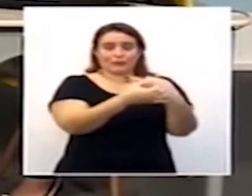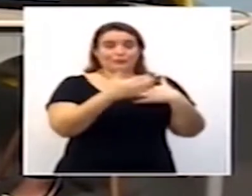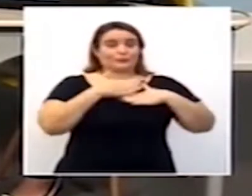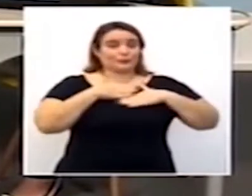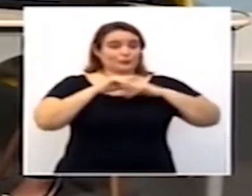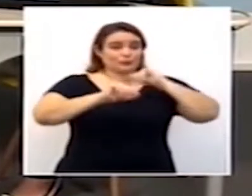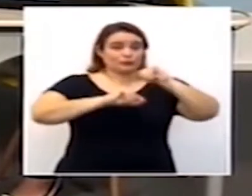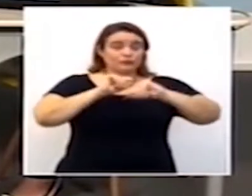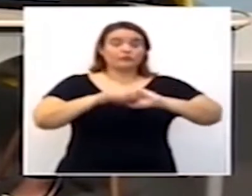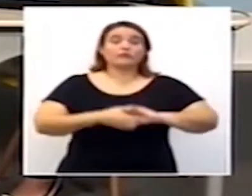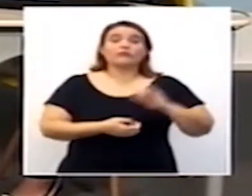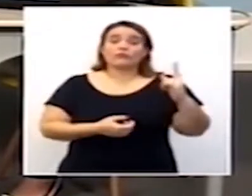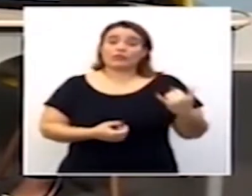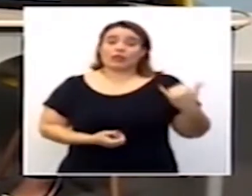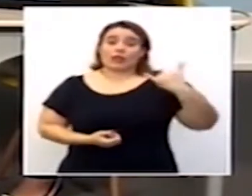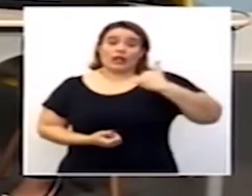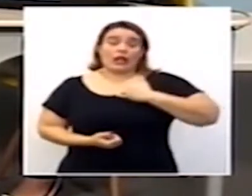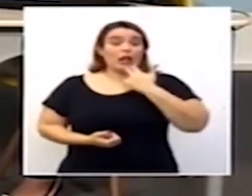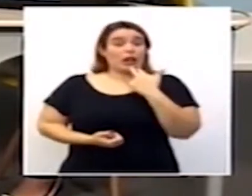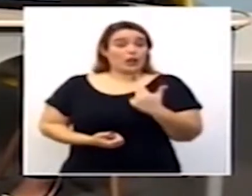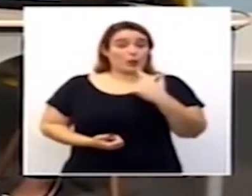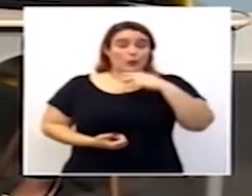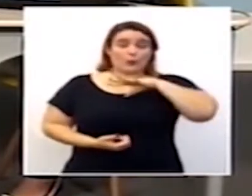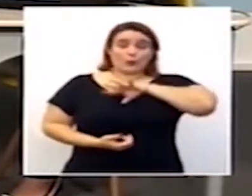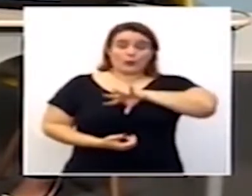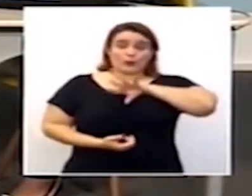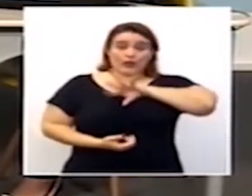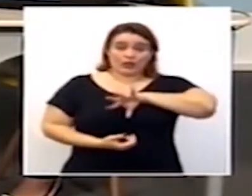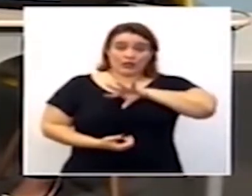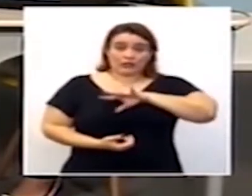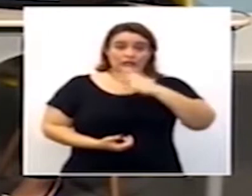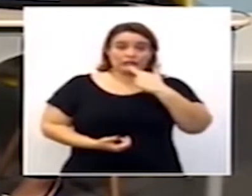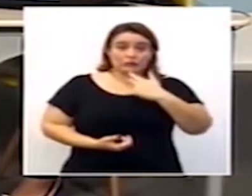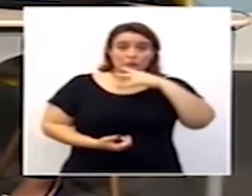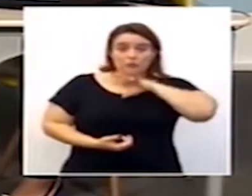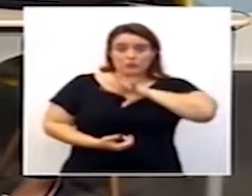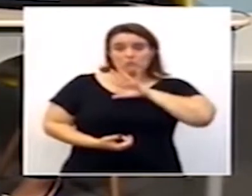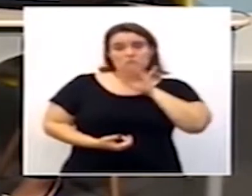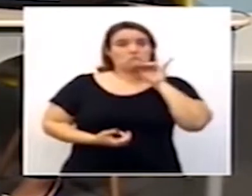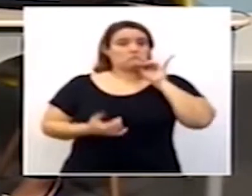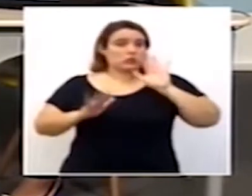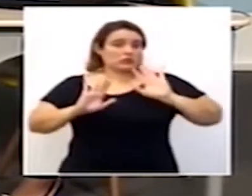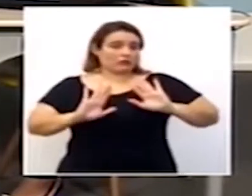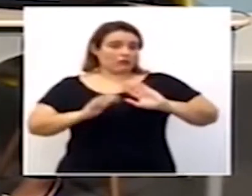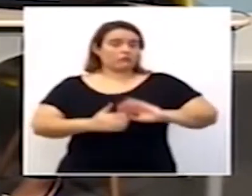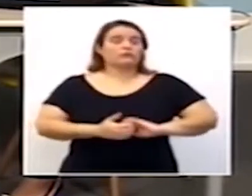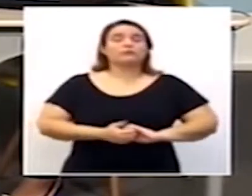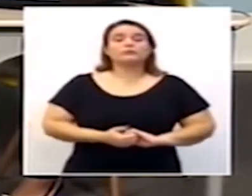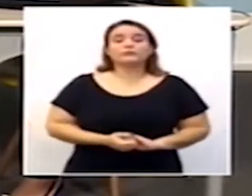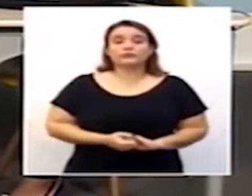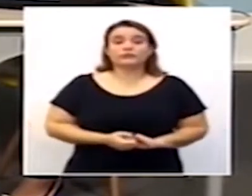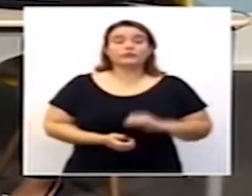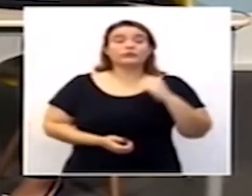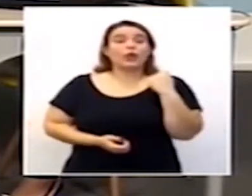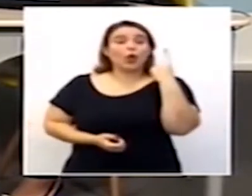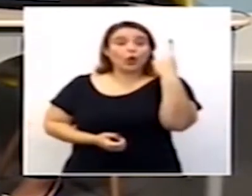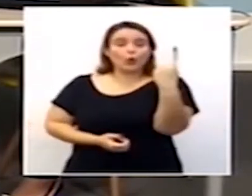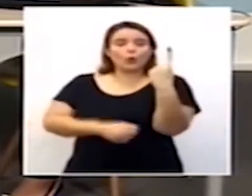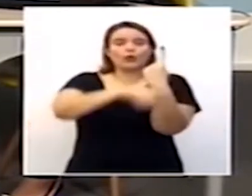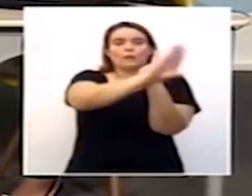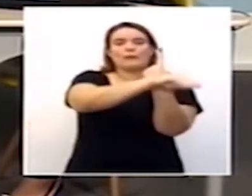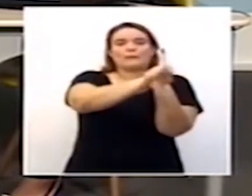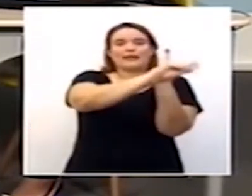ela falou assim que a língua portuguesa e não só a língua portuguesa vamos pegar língua portuguesa com Exemplo né ela não é um falando